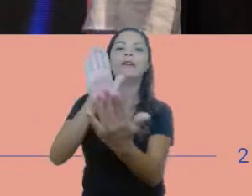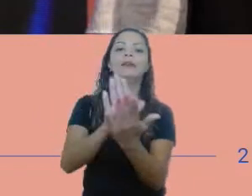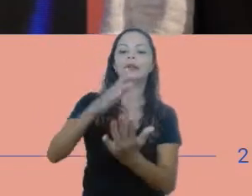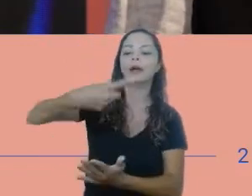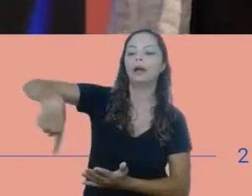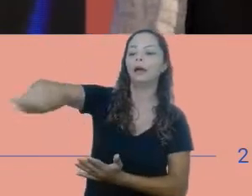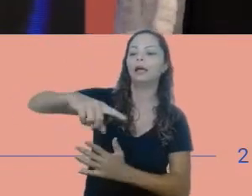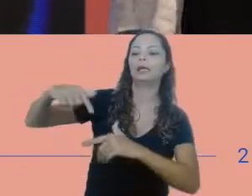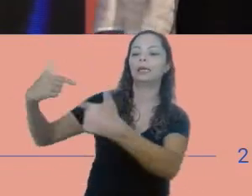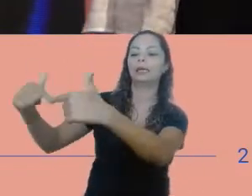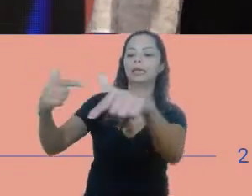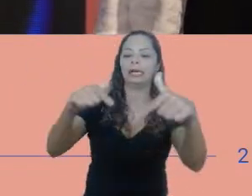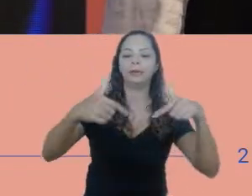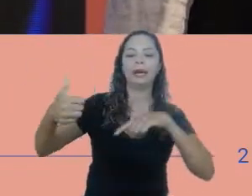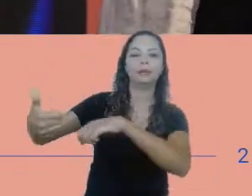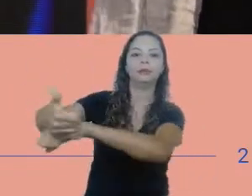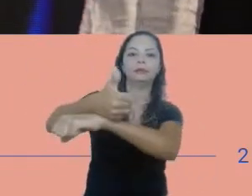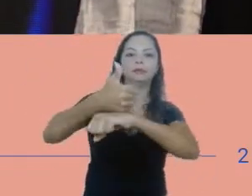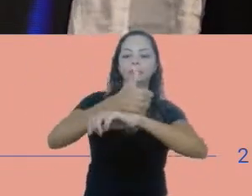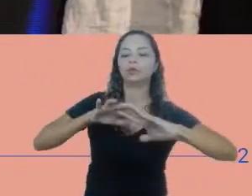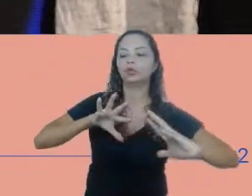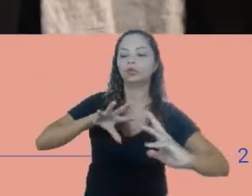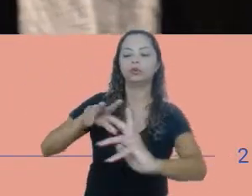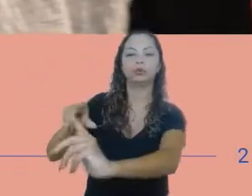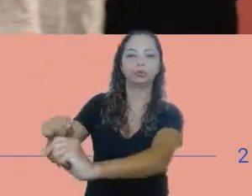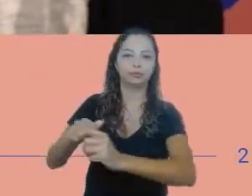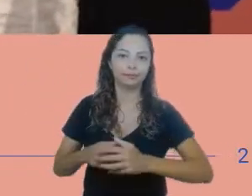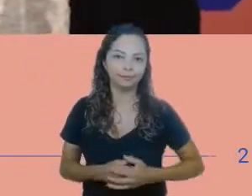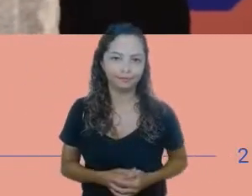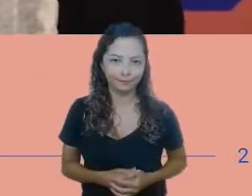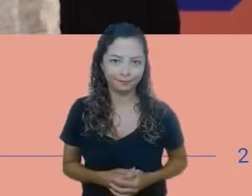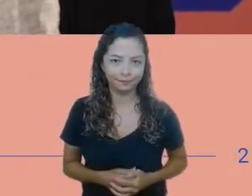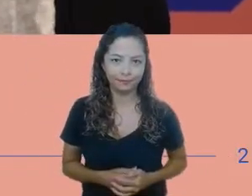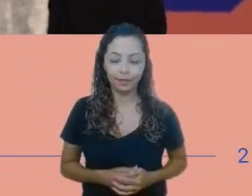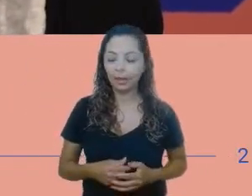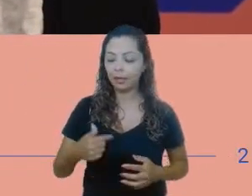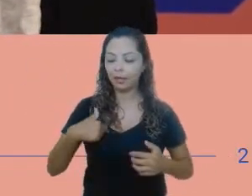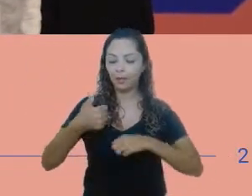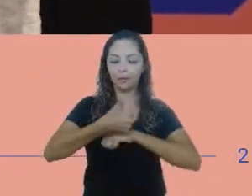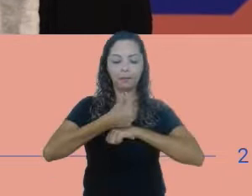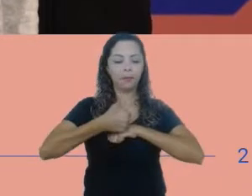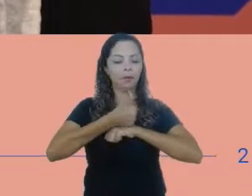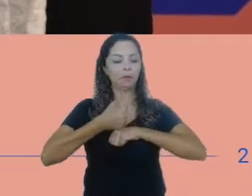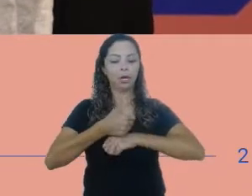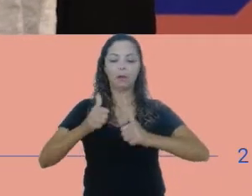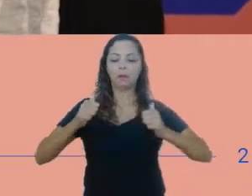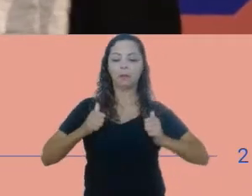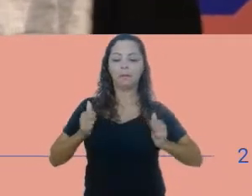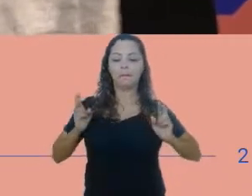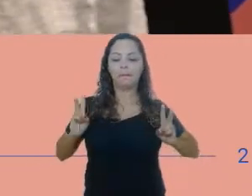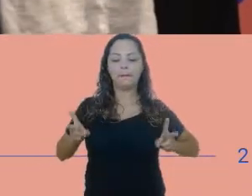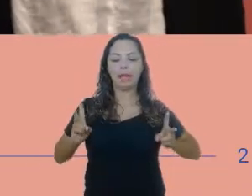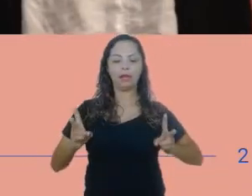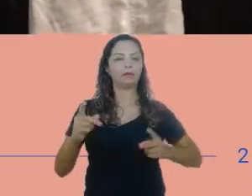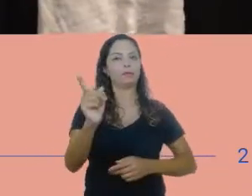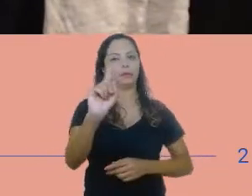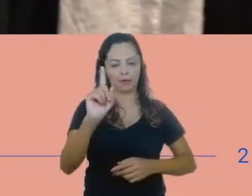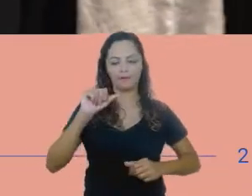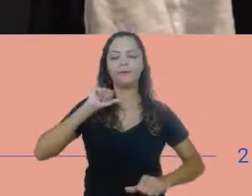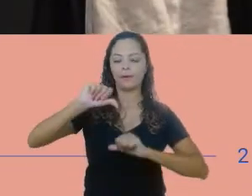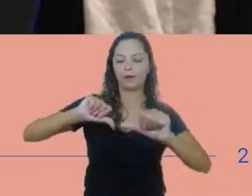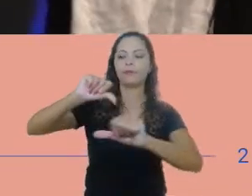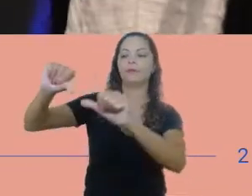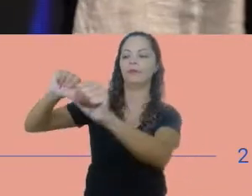prazo é nenhuma atividade vai ficar imune a Inovação e É nesse contexto que a gente traz aí